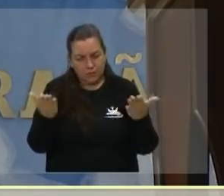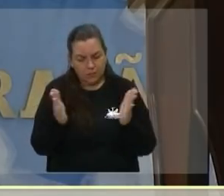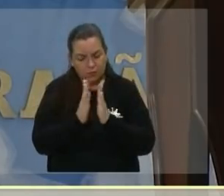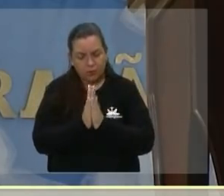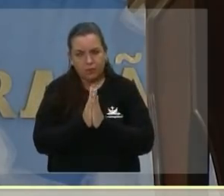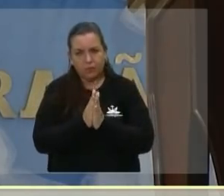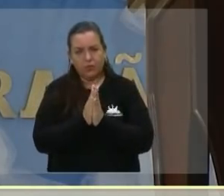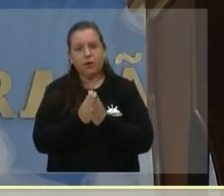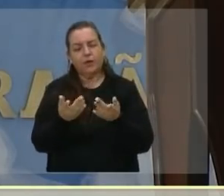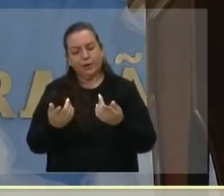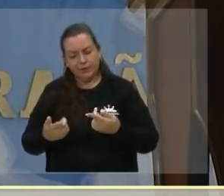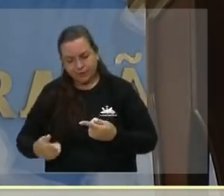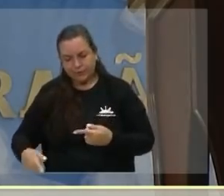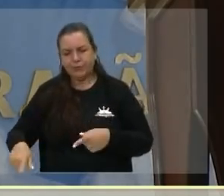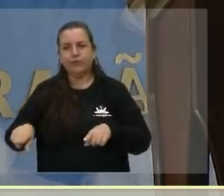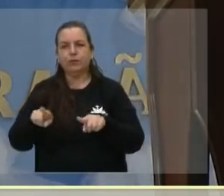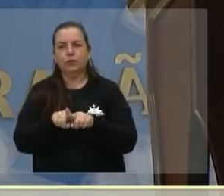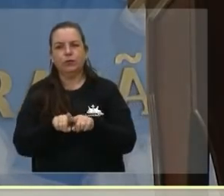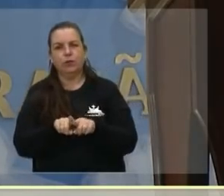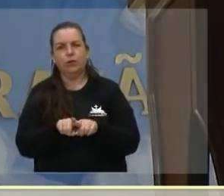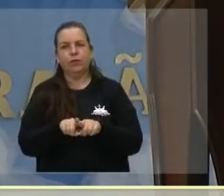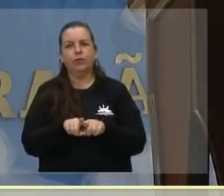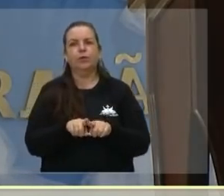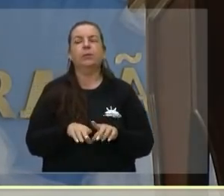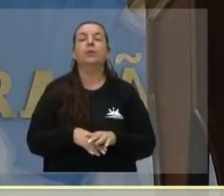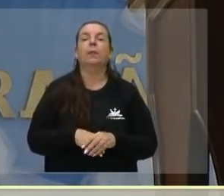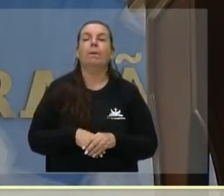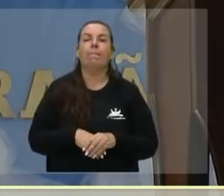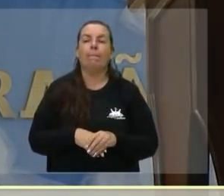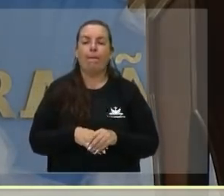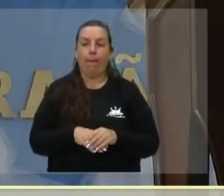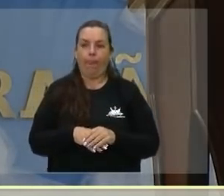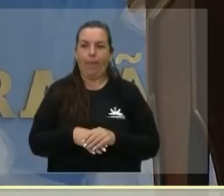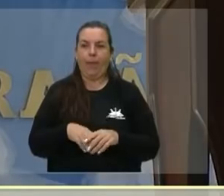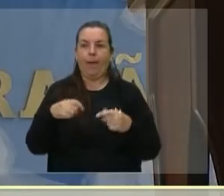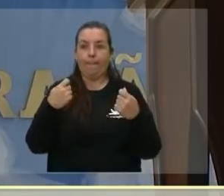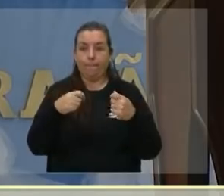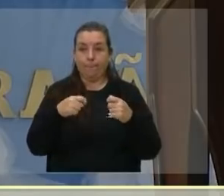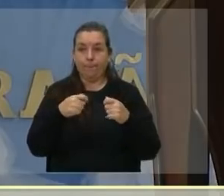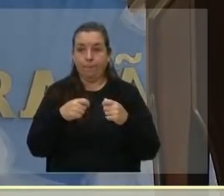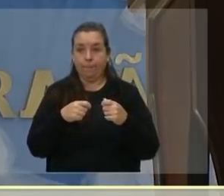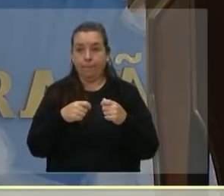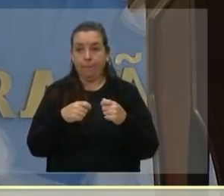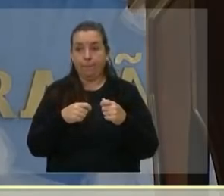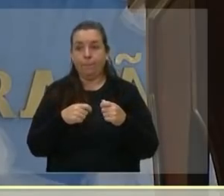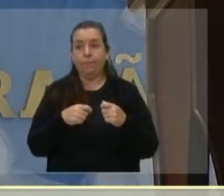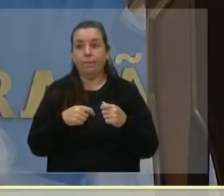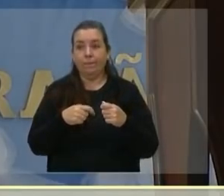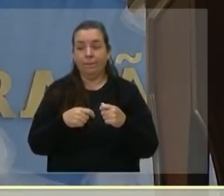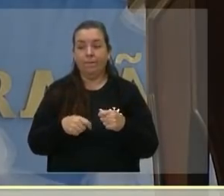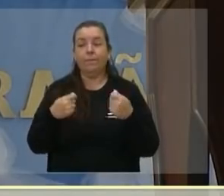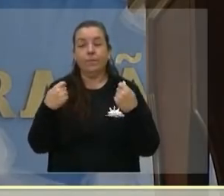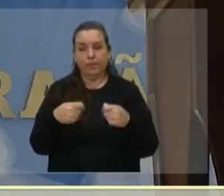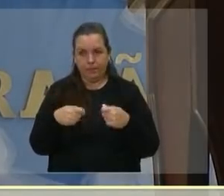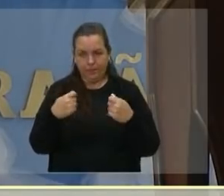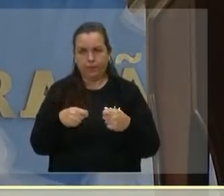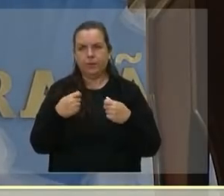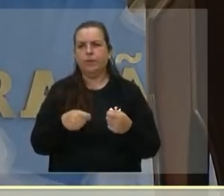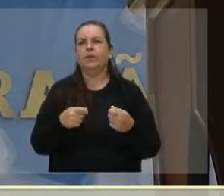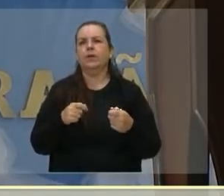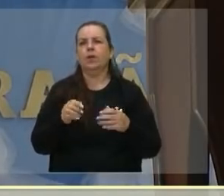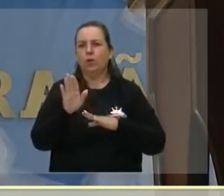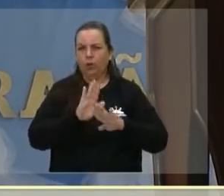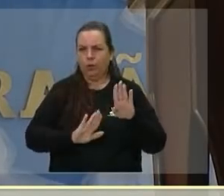dizia ontem repito não por ser não ter o que falar tenho muito e tem que me cuidar com o tempo porque hoje o meu deus